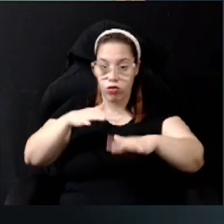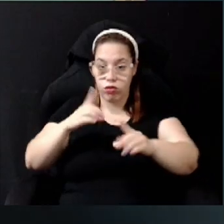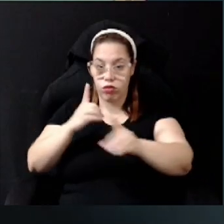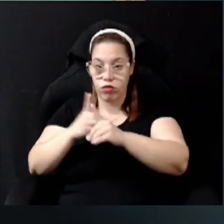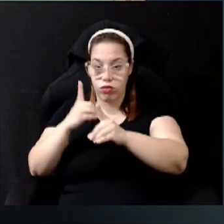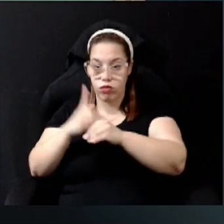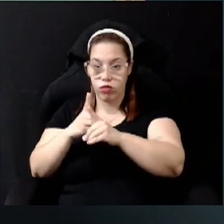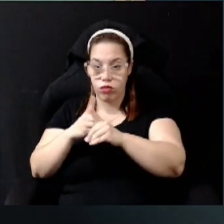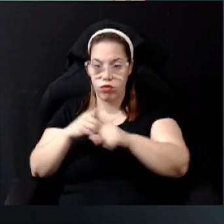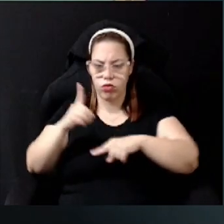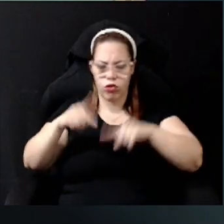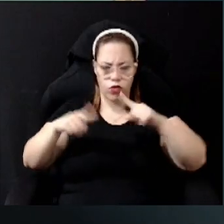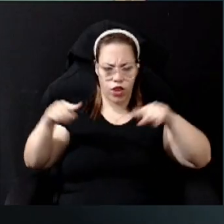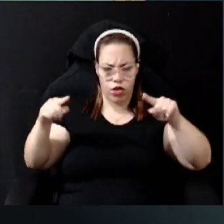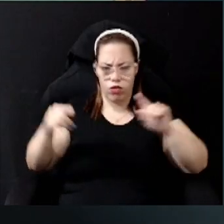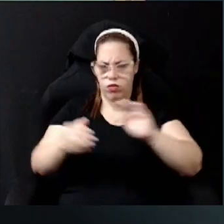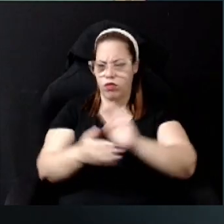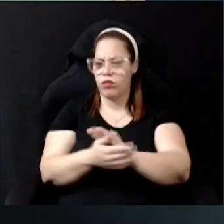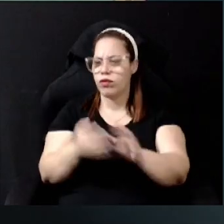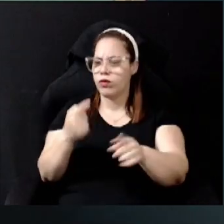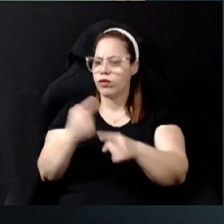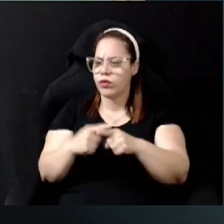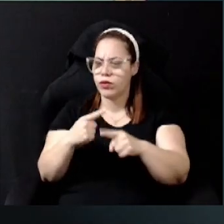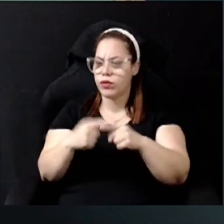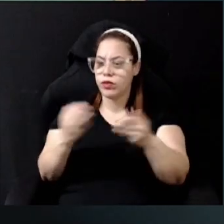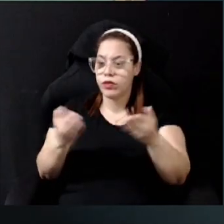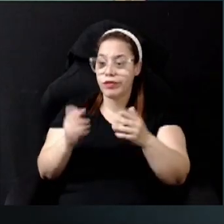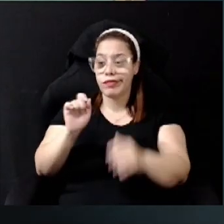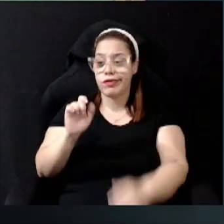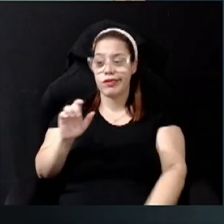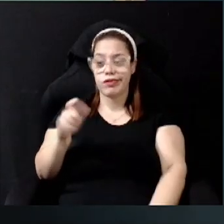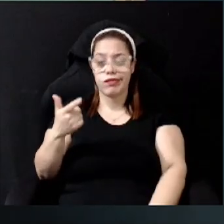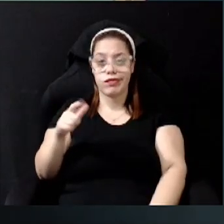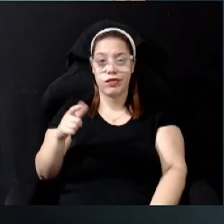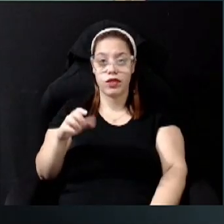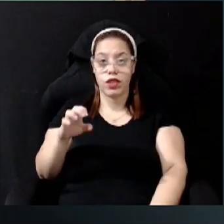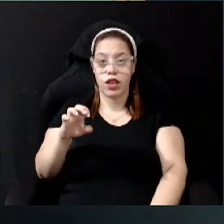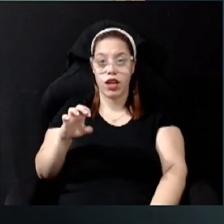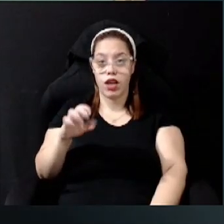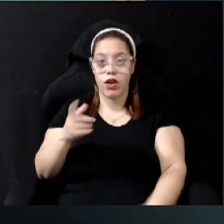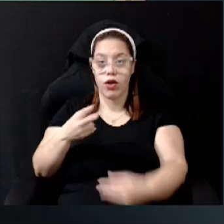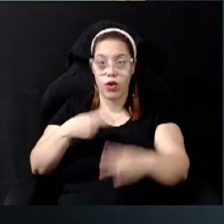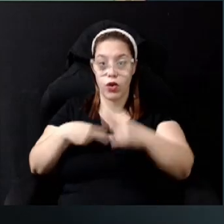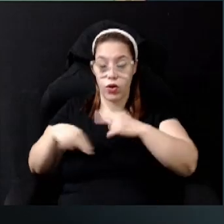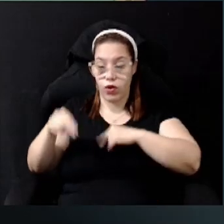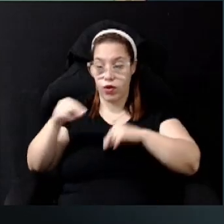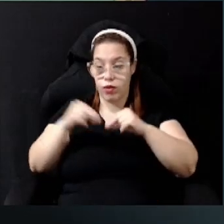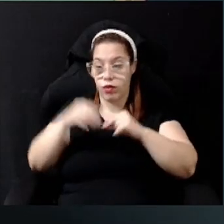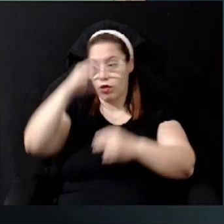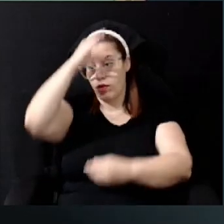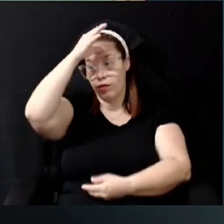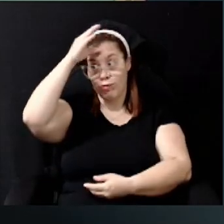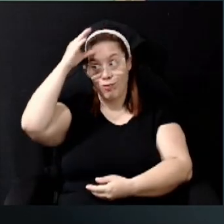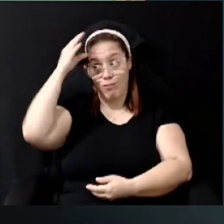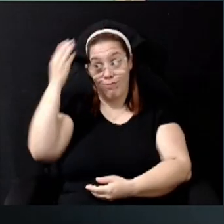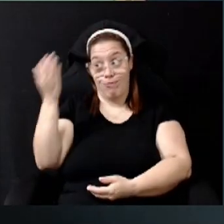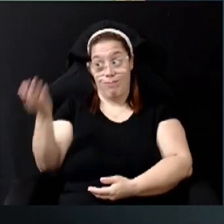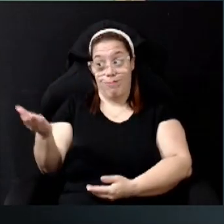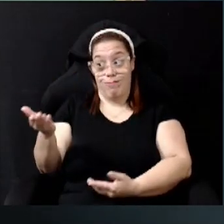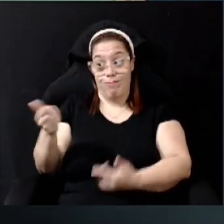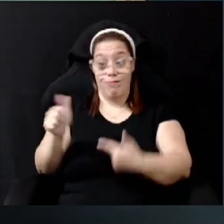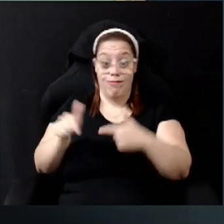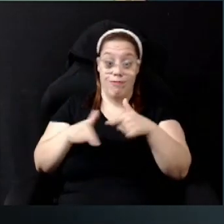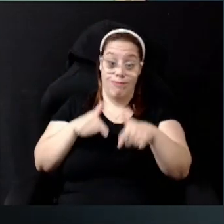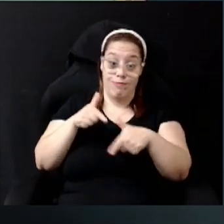diversos, porque hoje quem não tem um e-commerce que não dá um presente para sua cliente? Então hoje a gente trabalha com essa questão de trazer